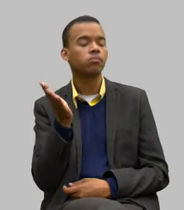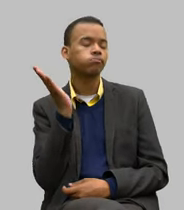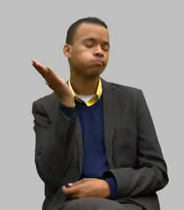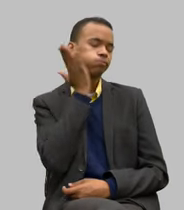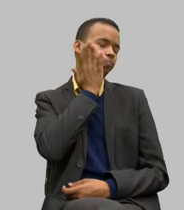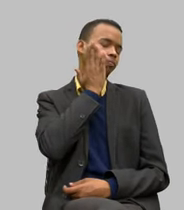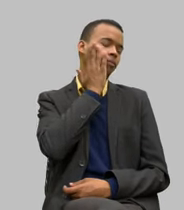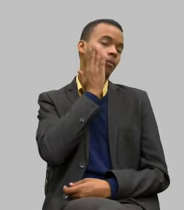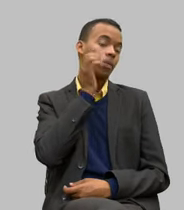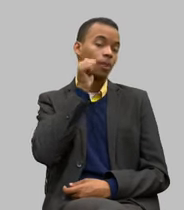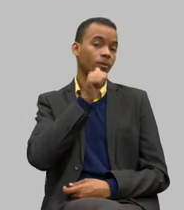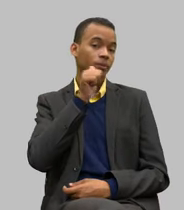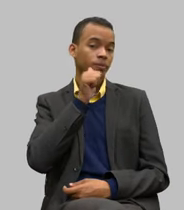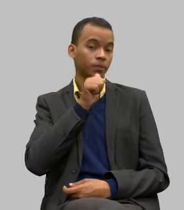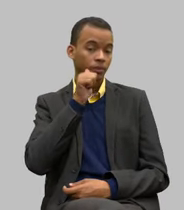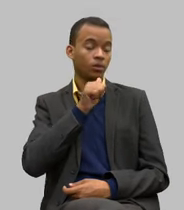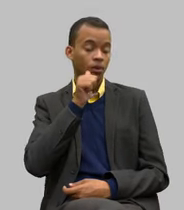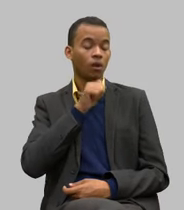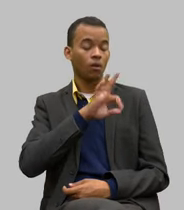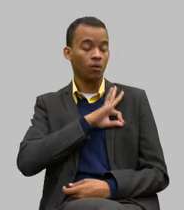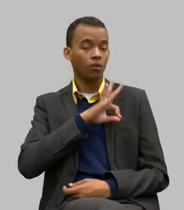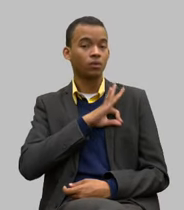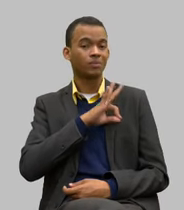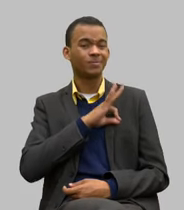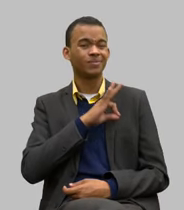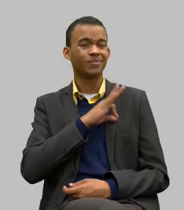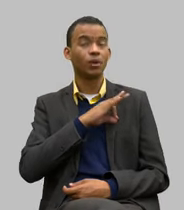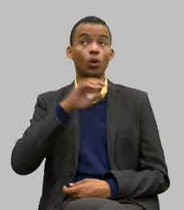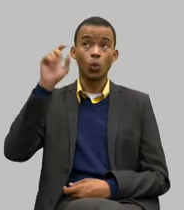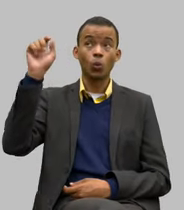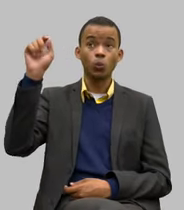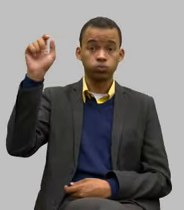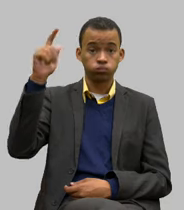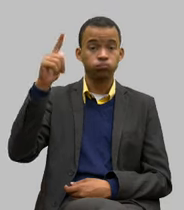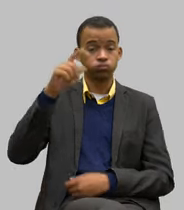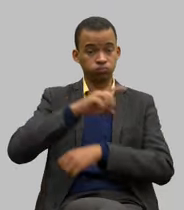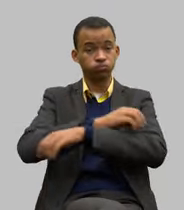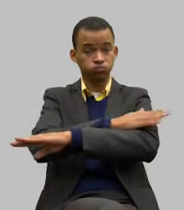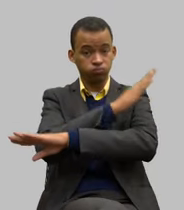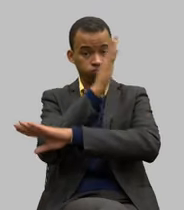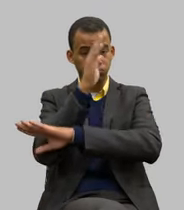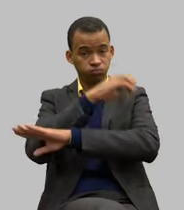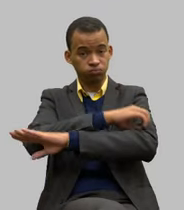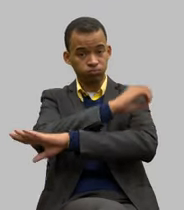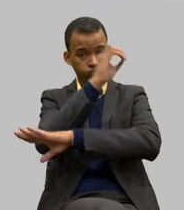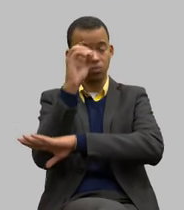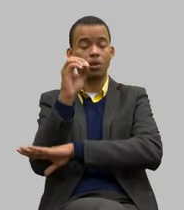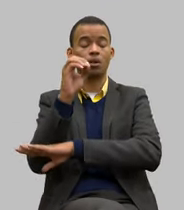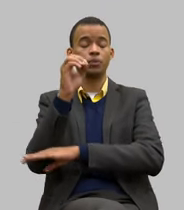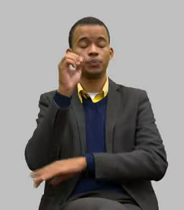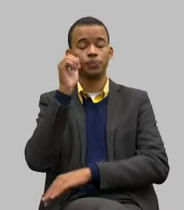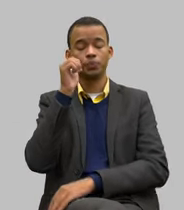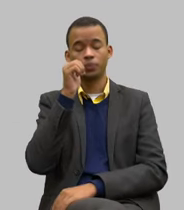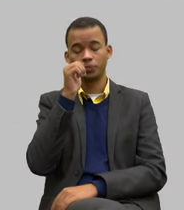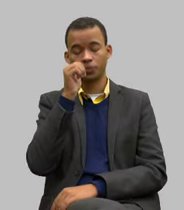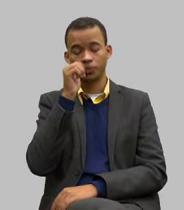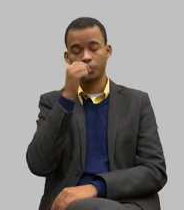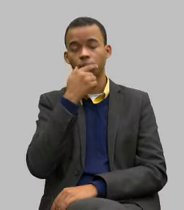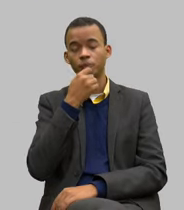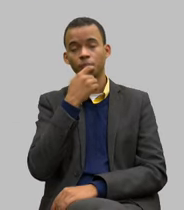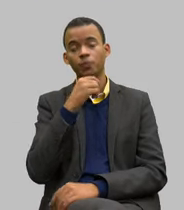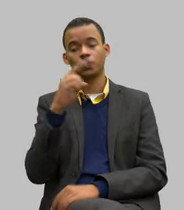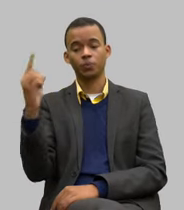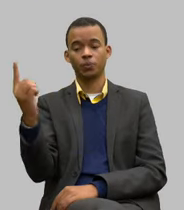Aline plena luz do dia e o escolta dele não sei se o secretário teve acesso à imagem o escolta a imagem tá aqui comigo